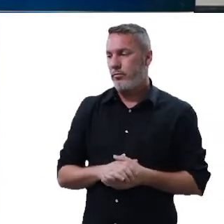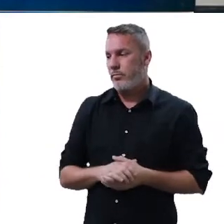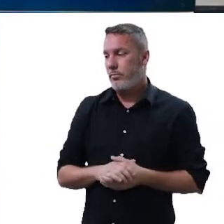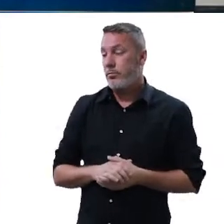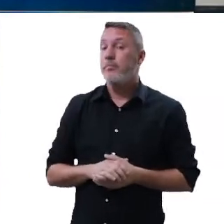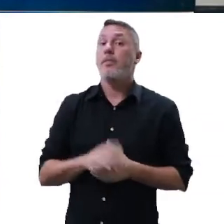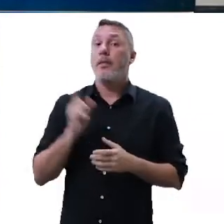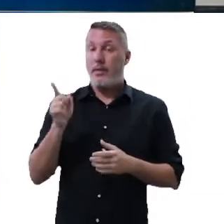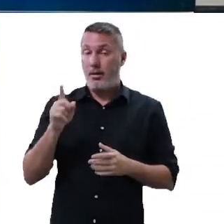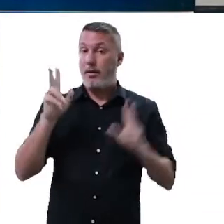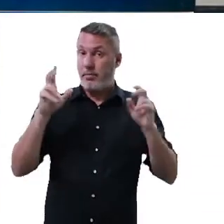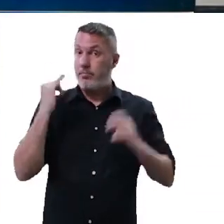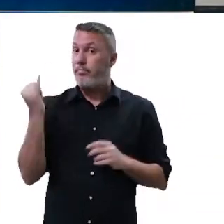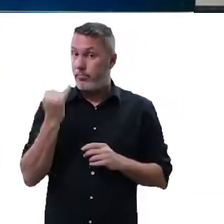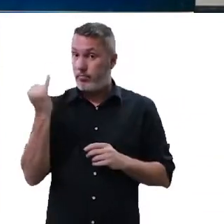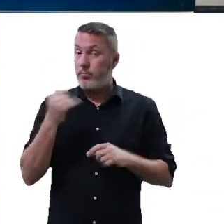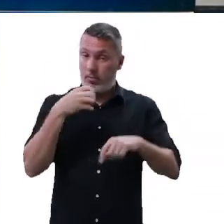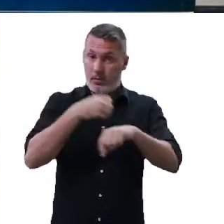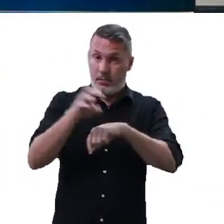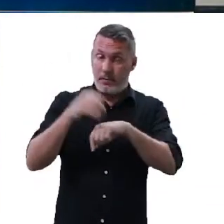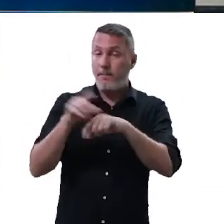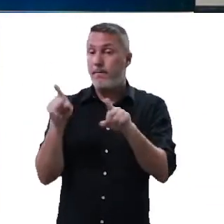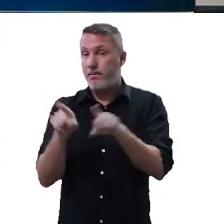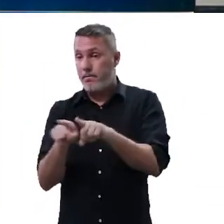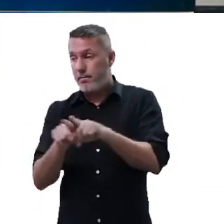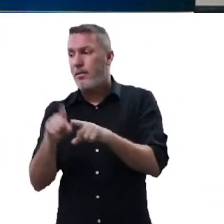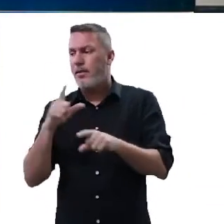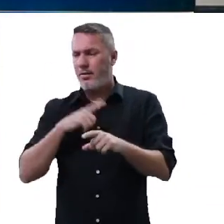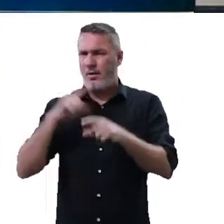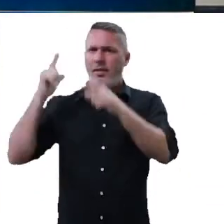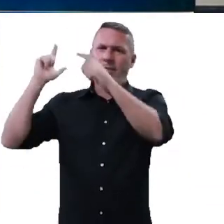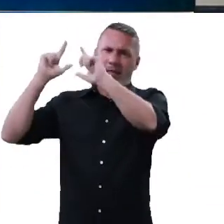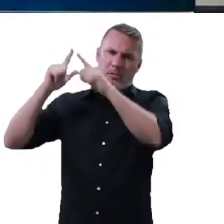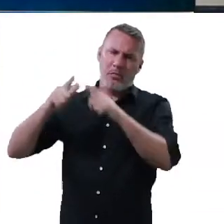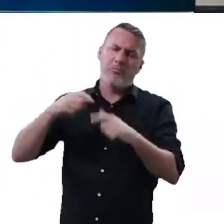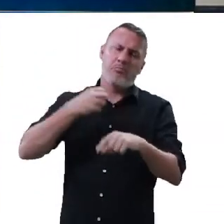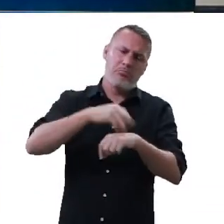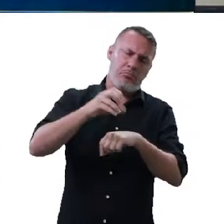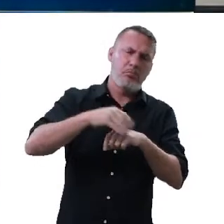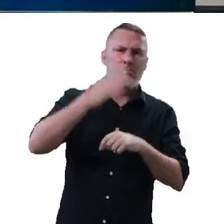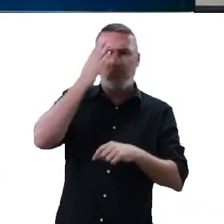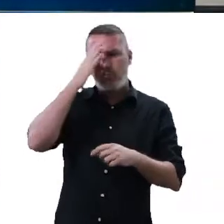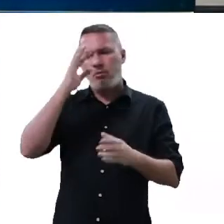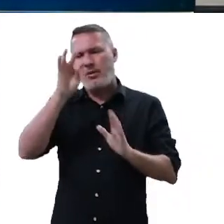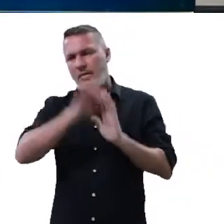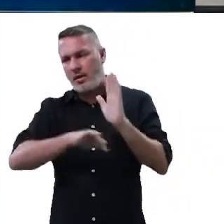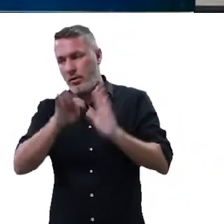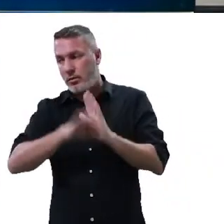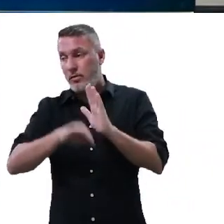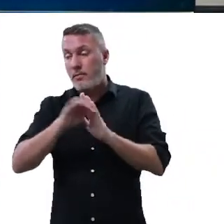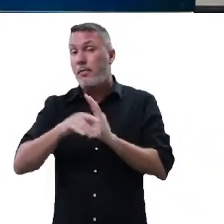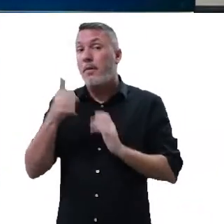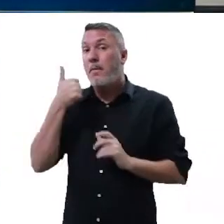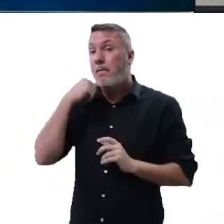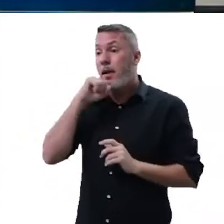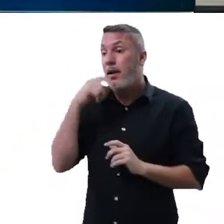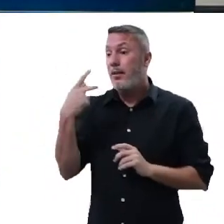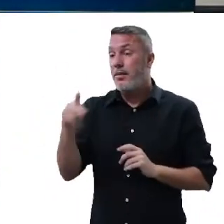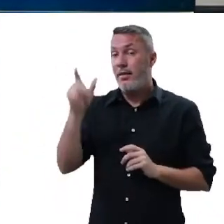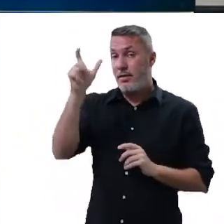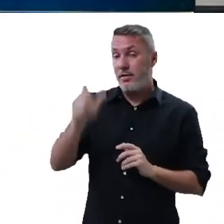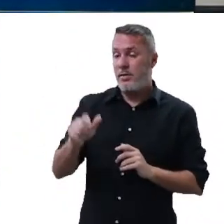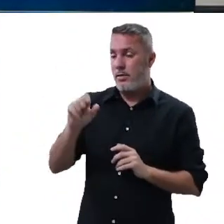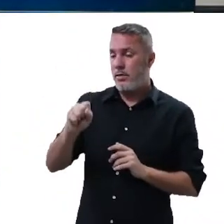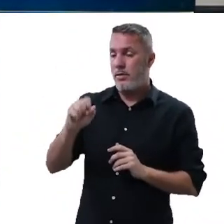A maiêutica é importante isso aqui. Segundo as tradições e os textos, a mãe de Sócrates